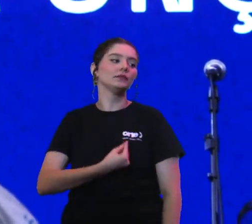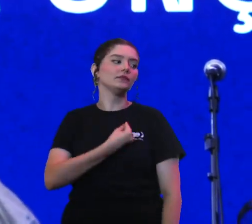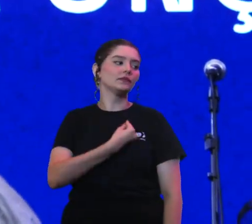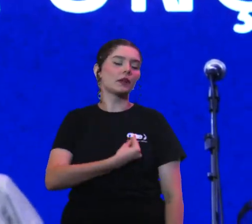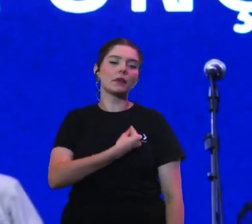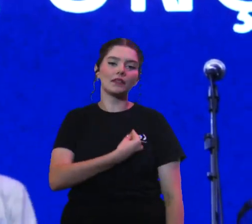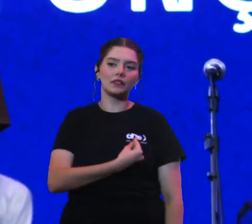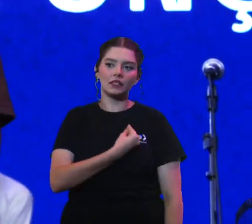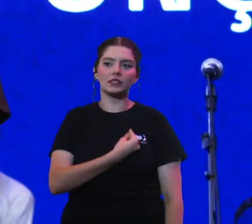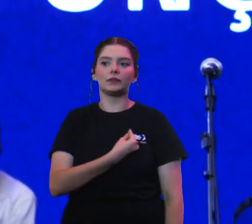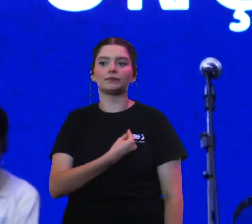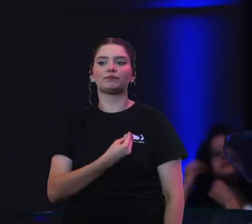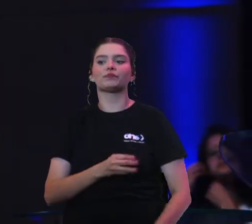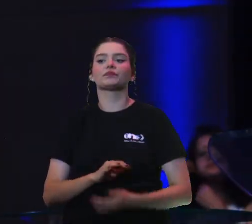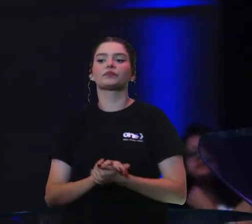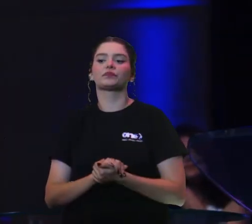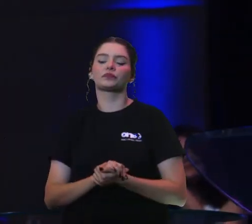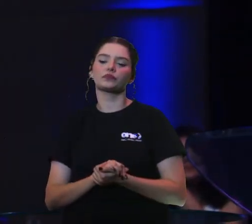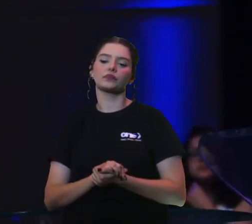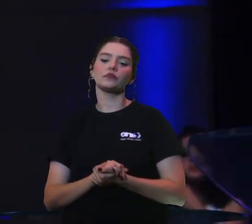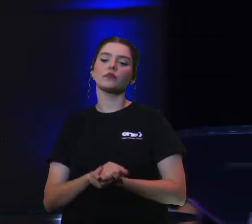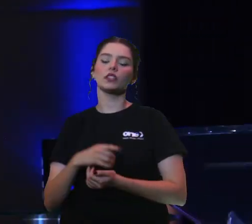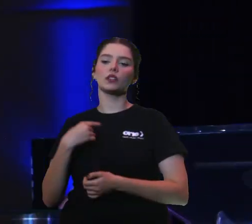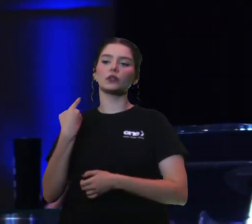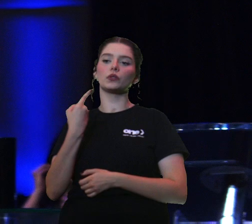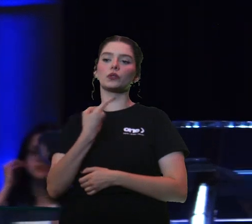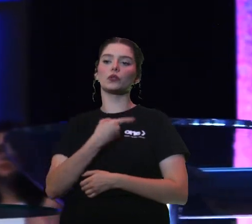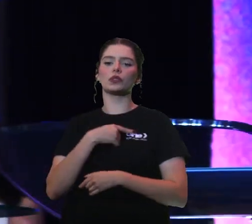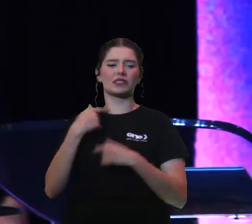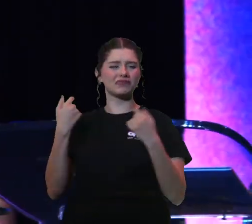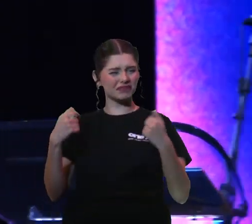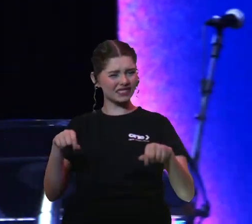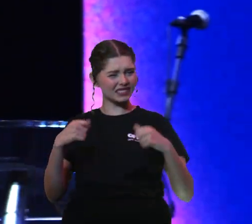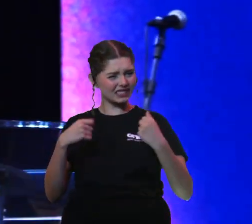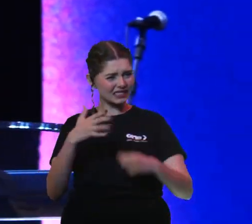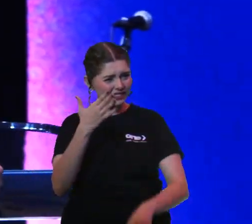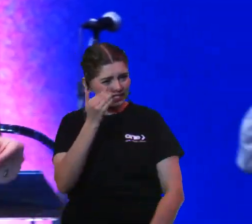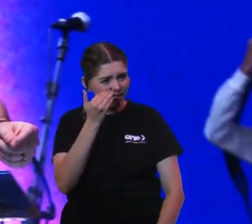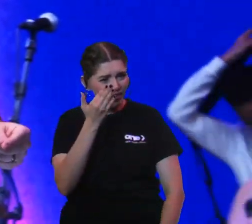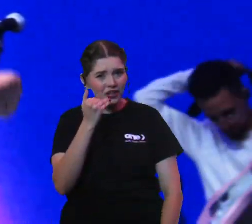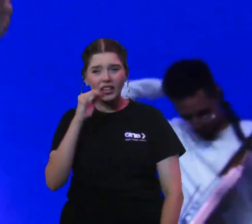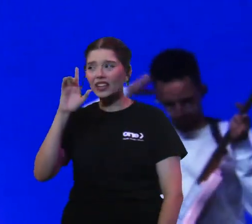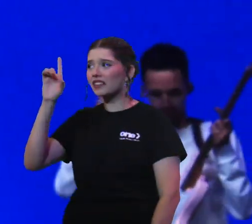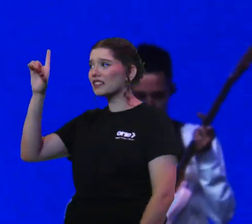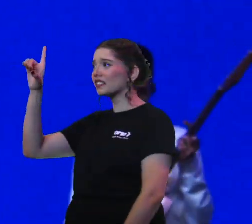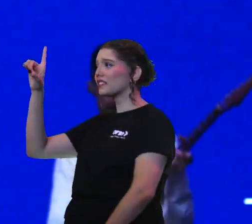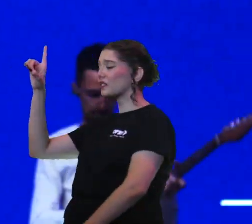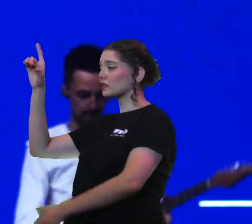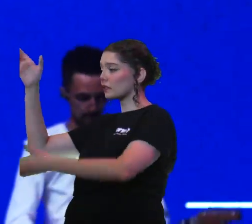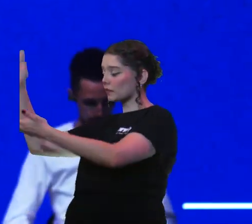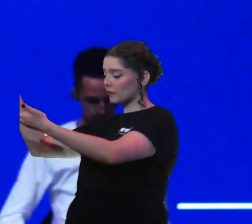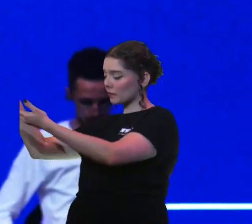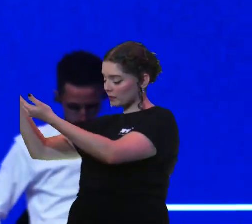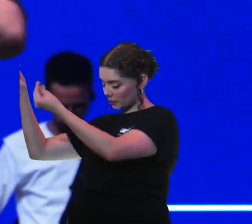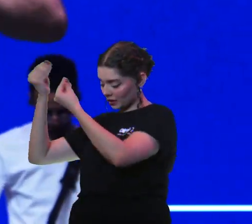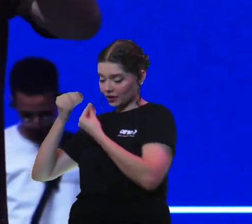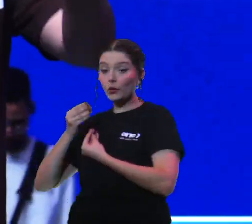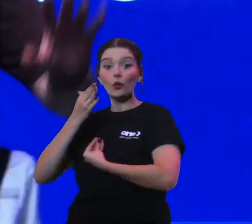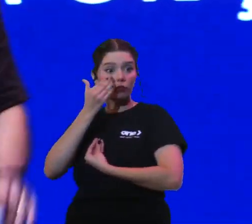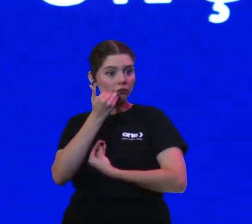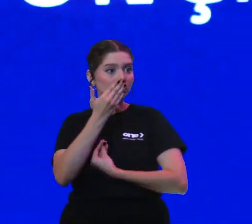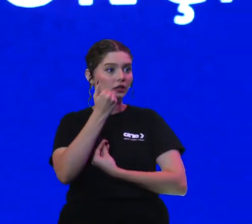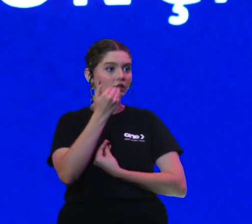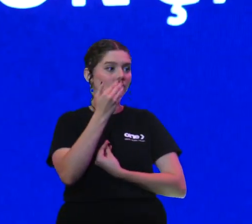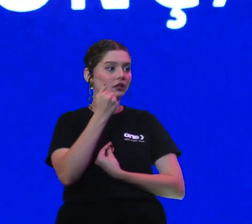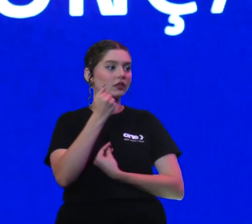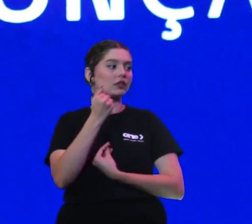a chuva. Quando estávamos passando necessidade, oramos por comida e Deus enviou uma cesta de comida. Eu comecei a contar várias